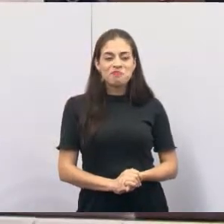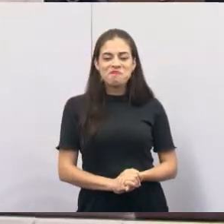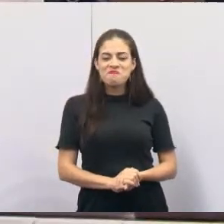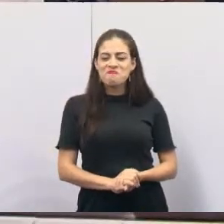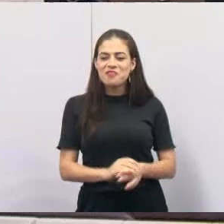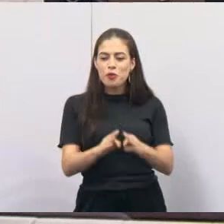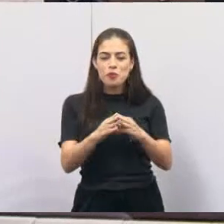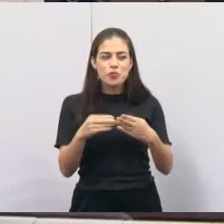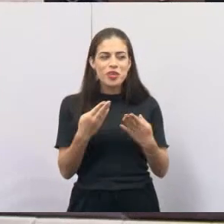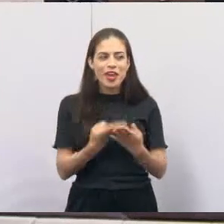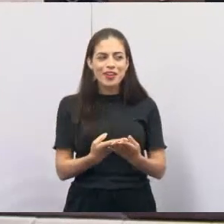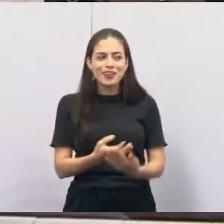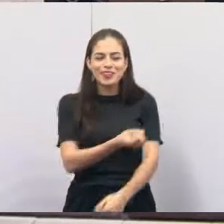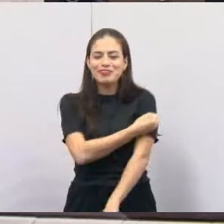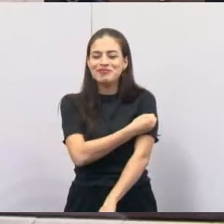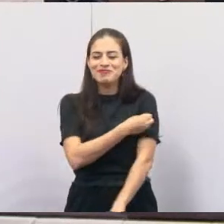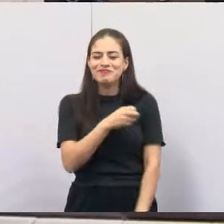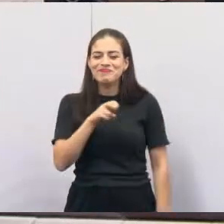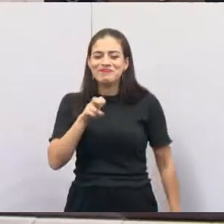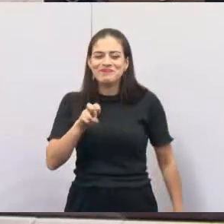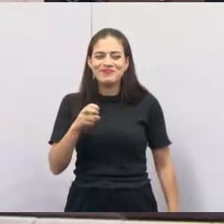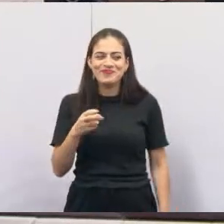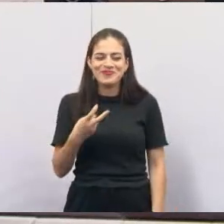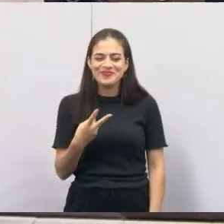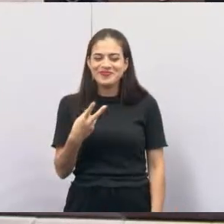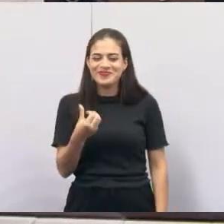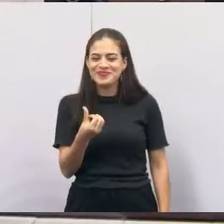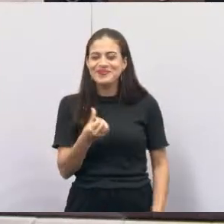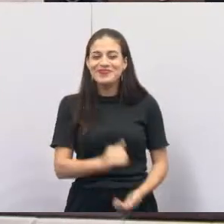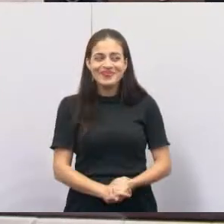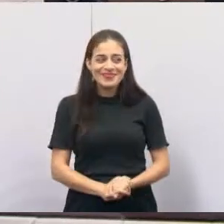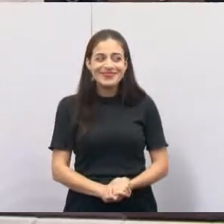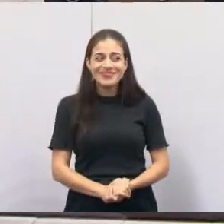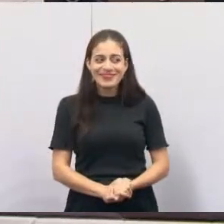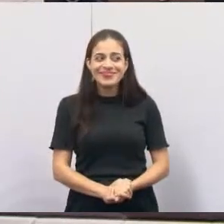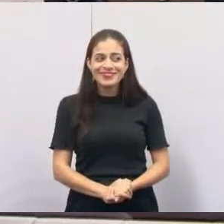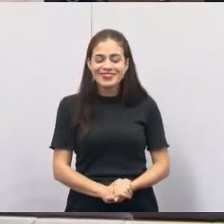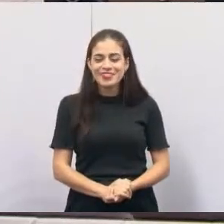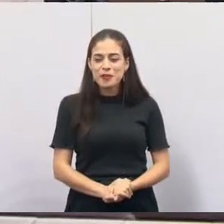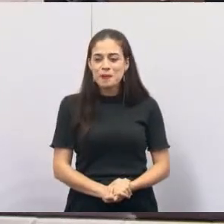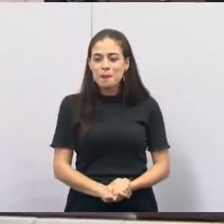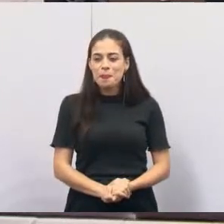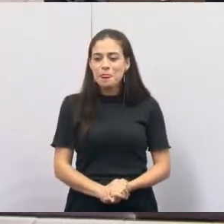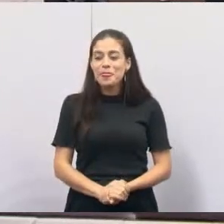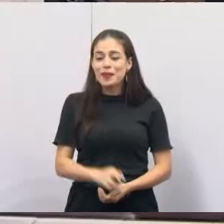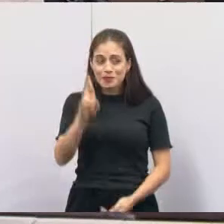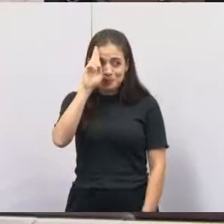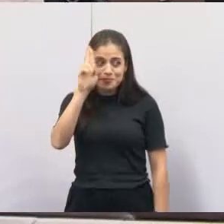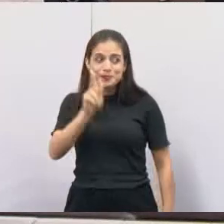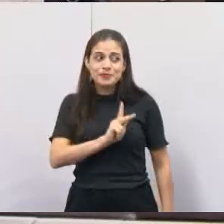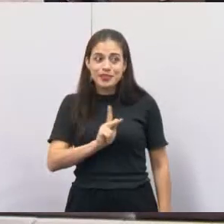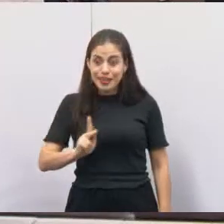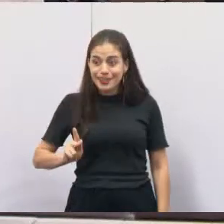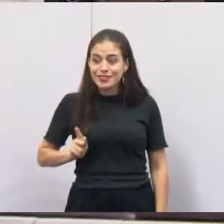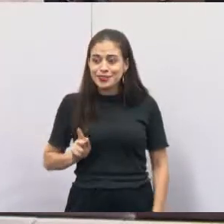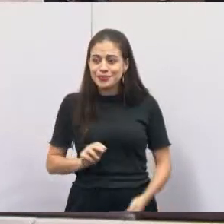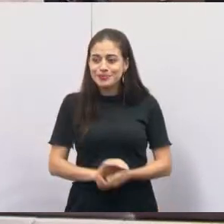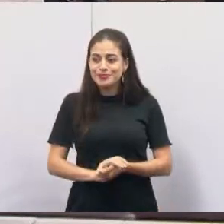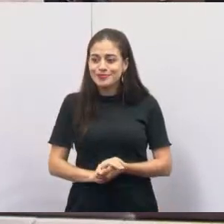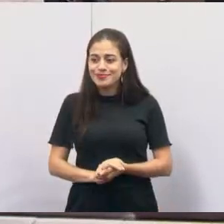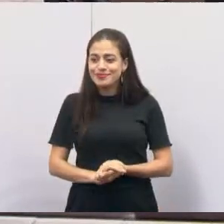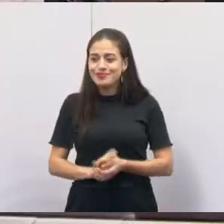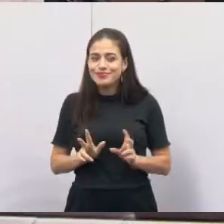Requerimento 526. Requeremos ao excelentíssimo senhor presidente desta